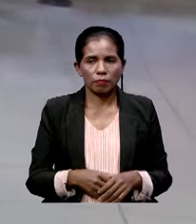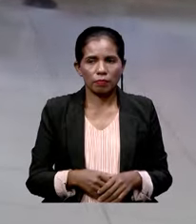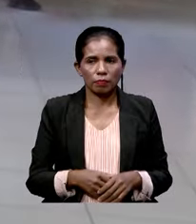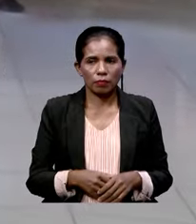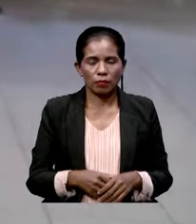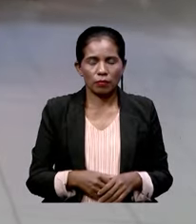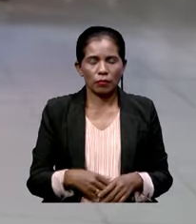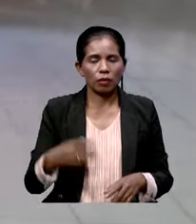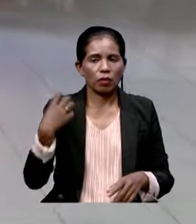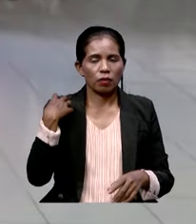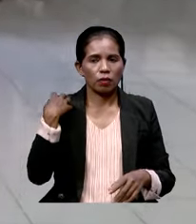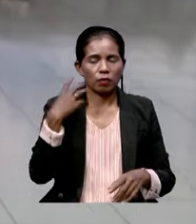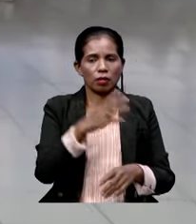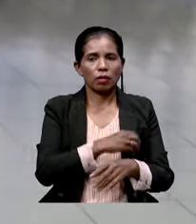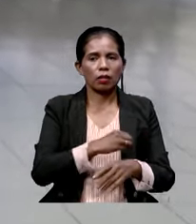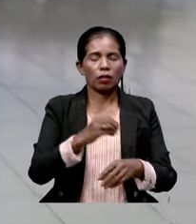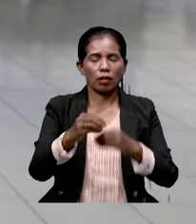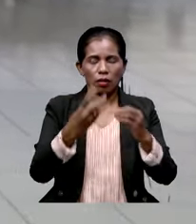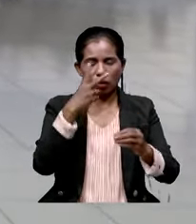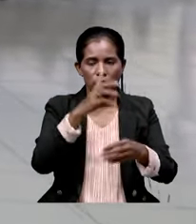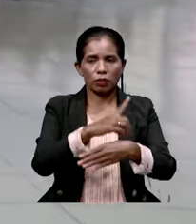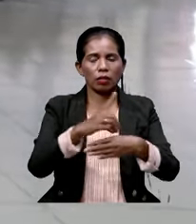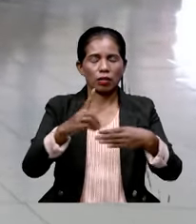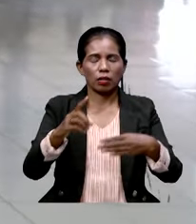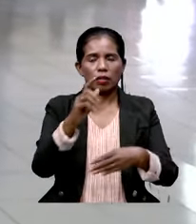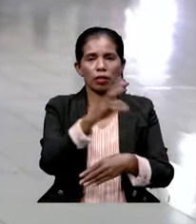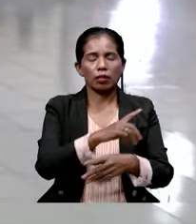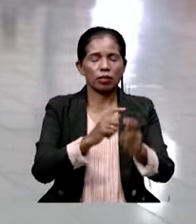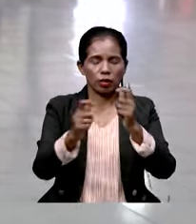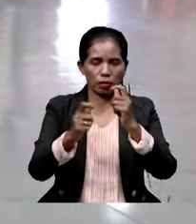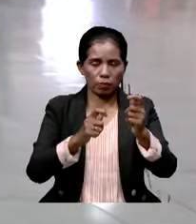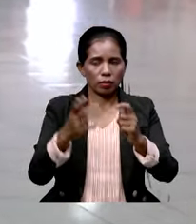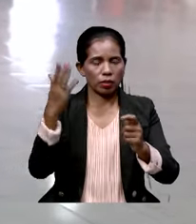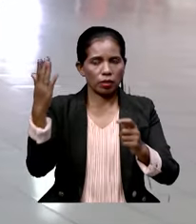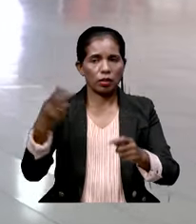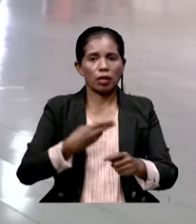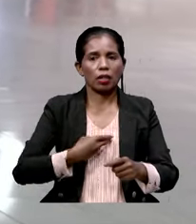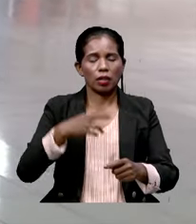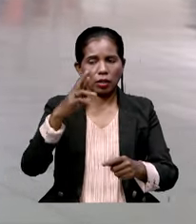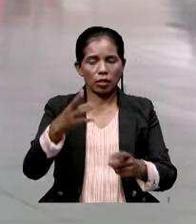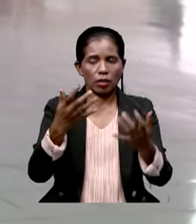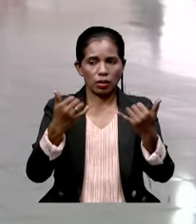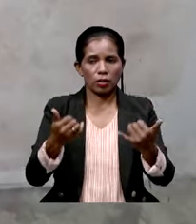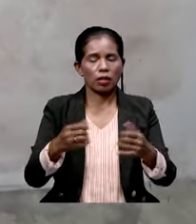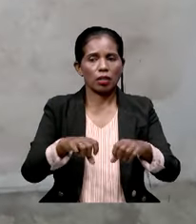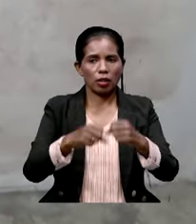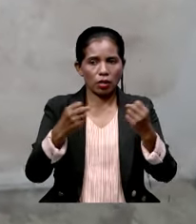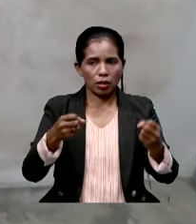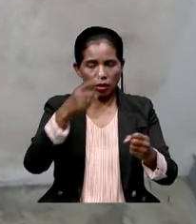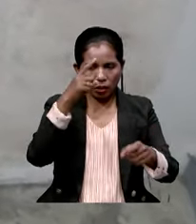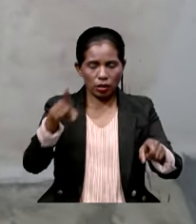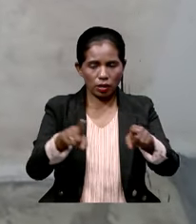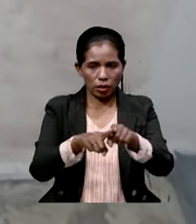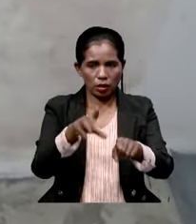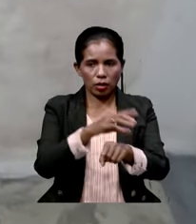Durante ne edifício departamento titlu kondisang direção nasional transporte terrestre ia kanunu hera dadang ne ho kondisang la diagona anesan